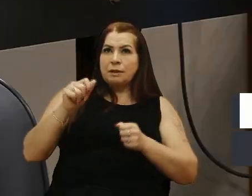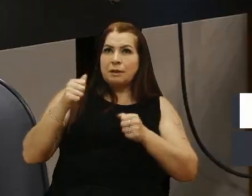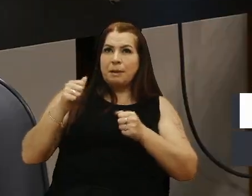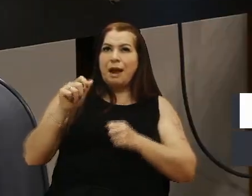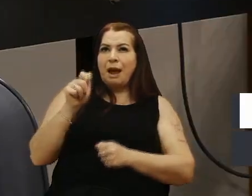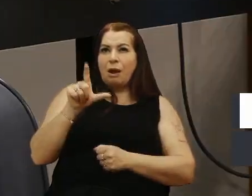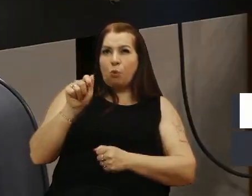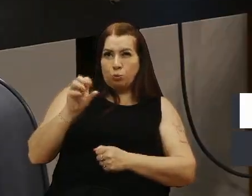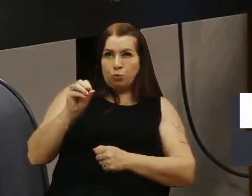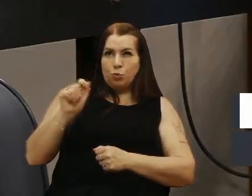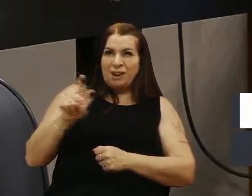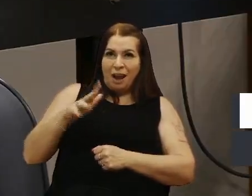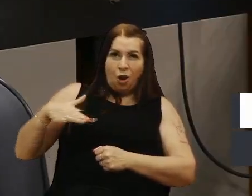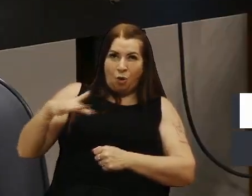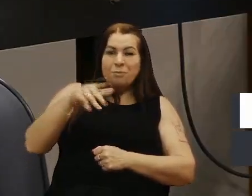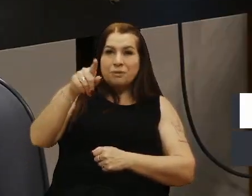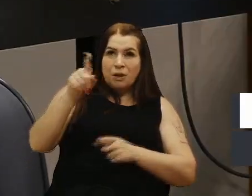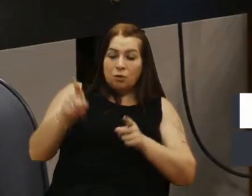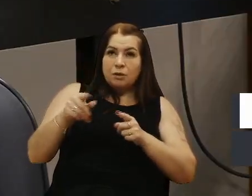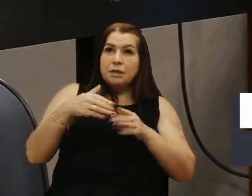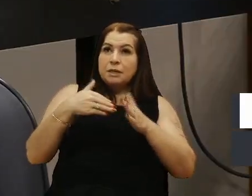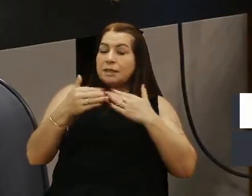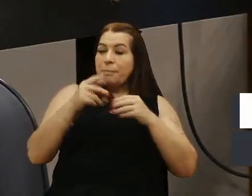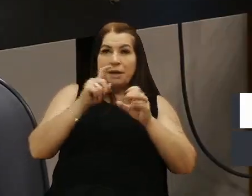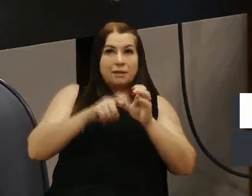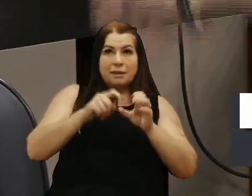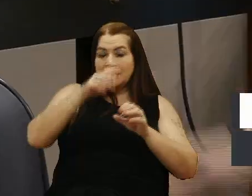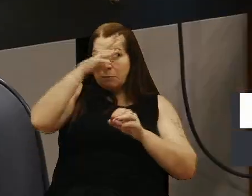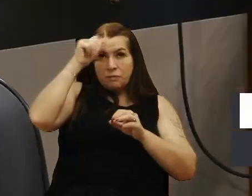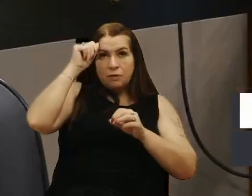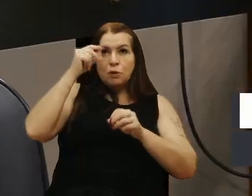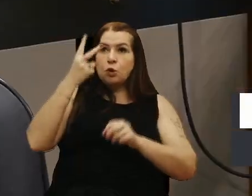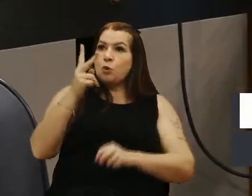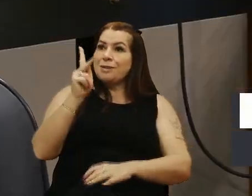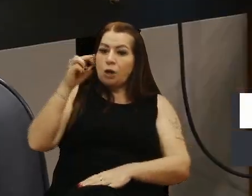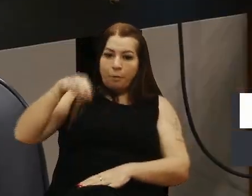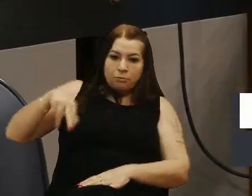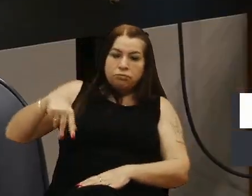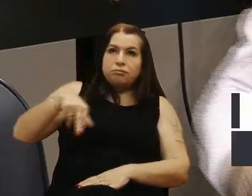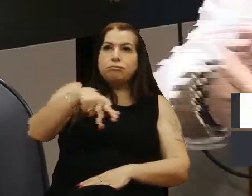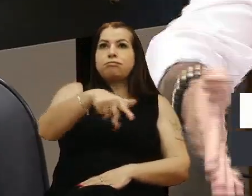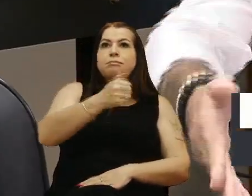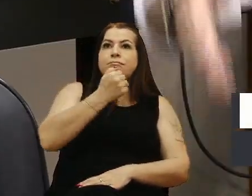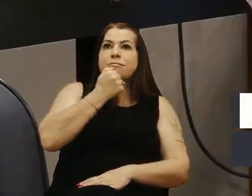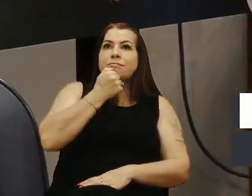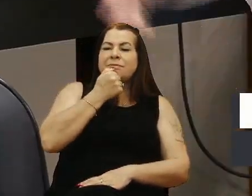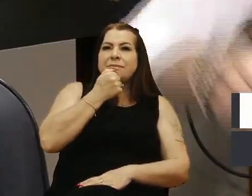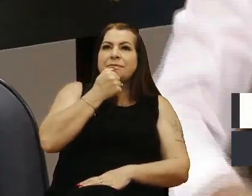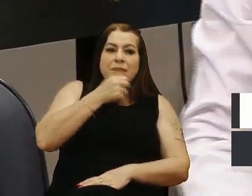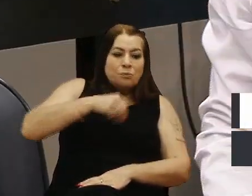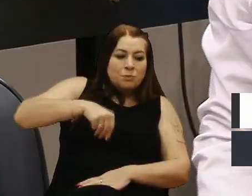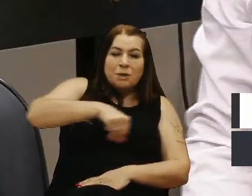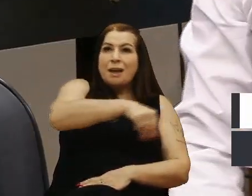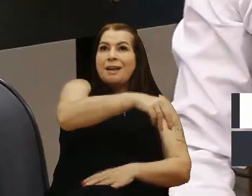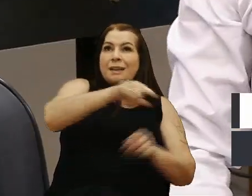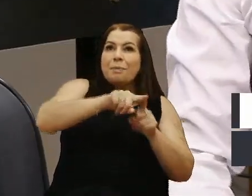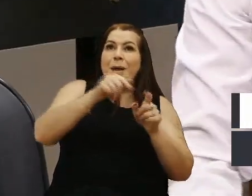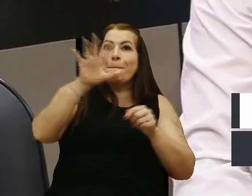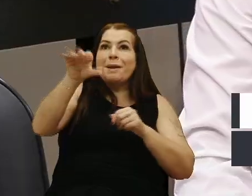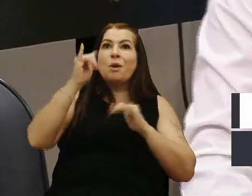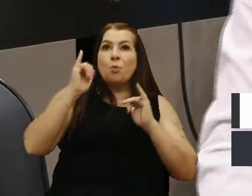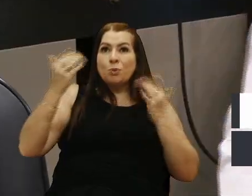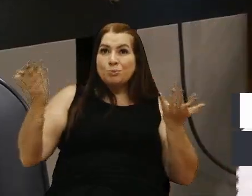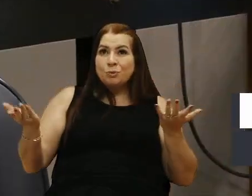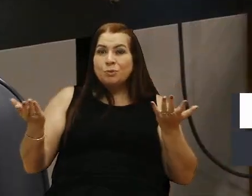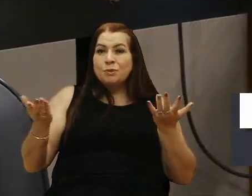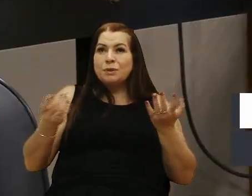agora. A mesma coisa. Se depender da prefeitura, os alunos vão descer 2 quilômetros no cascalho, na brita, até a faixa para pegar um ônibus. E